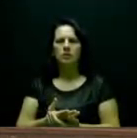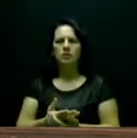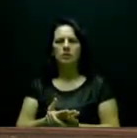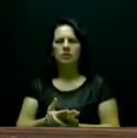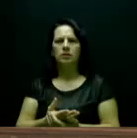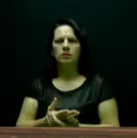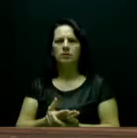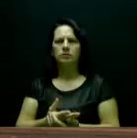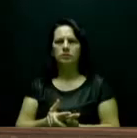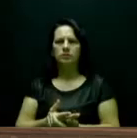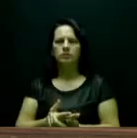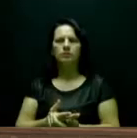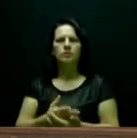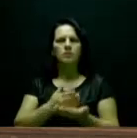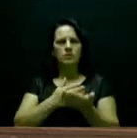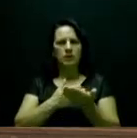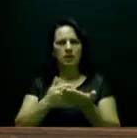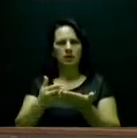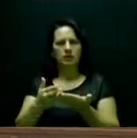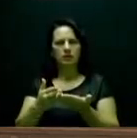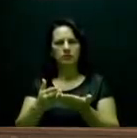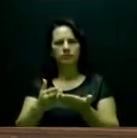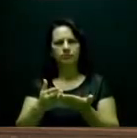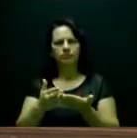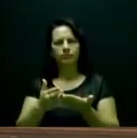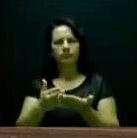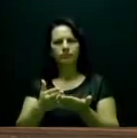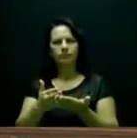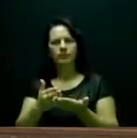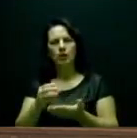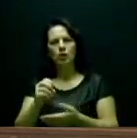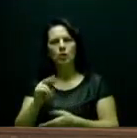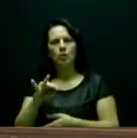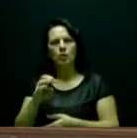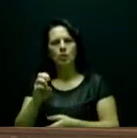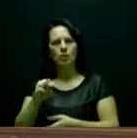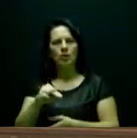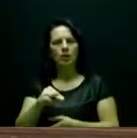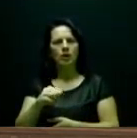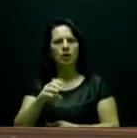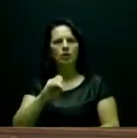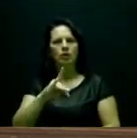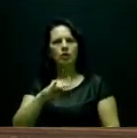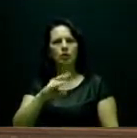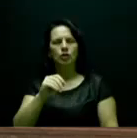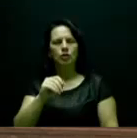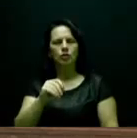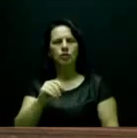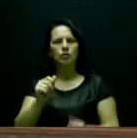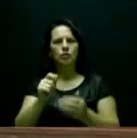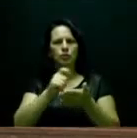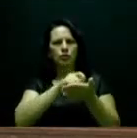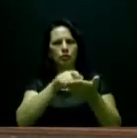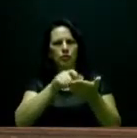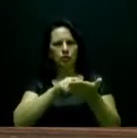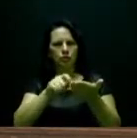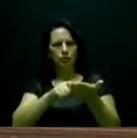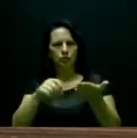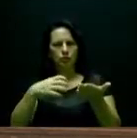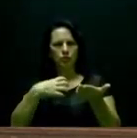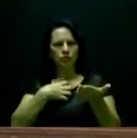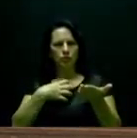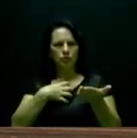infortúnio. A iniciativa se adequa aos pressupostos de origem do Executivo, está redigida em regulares formas,